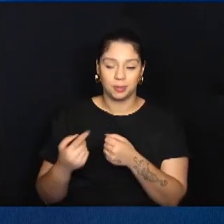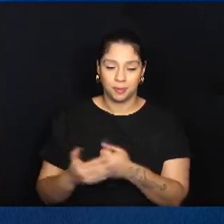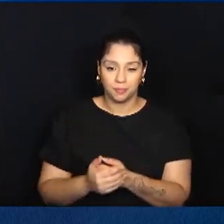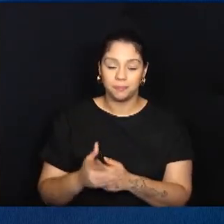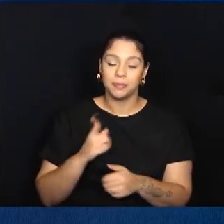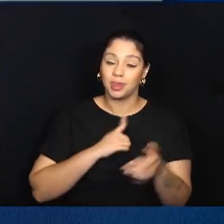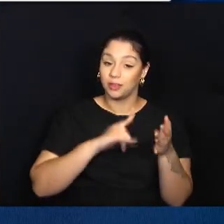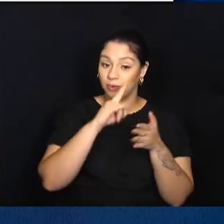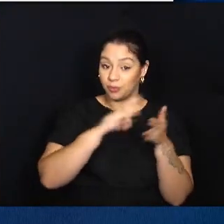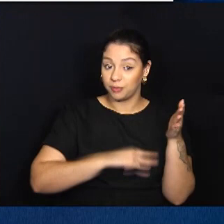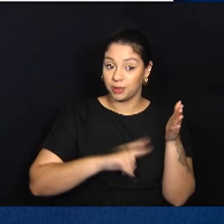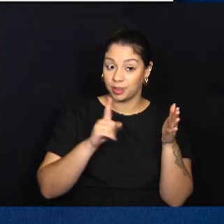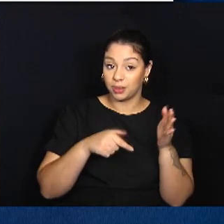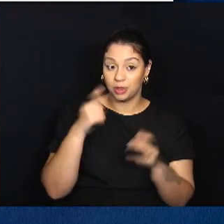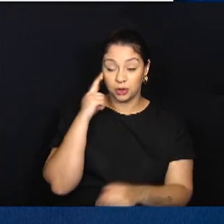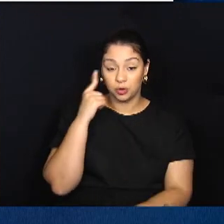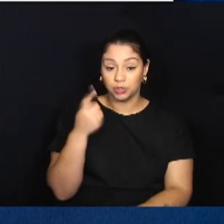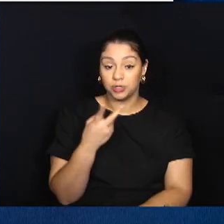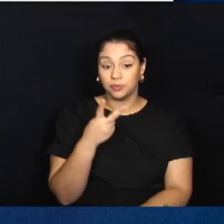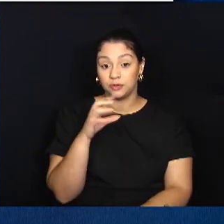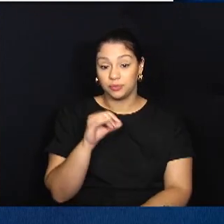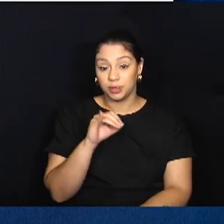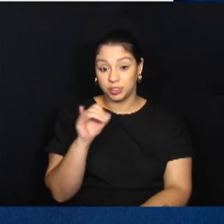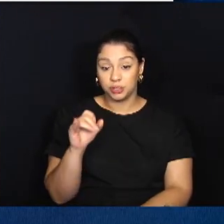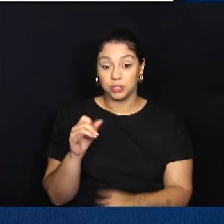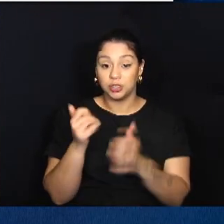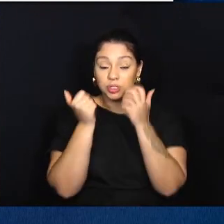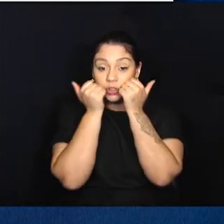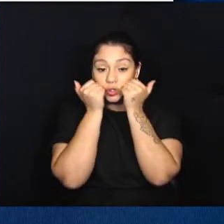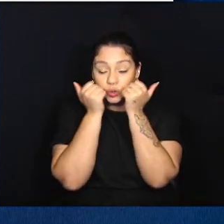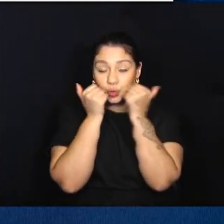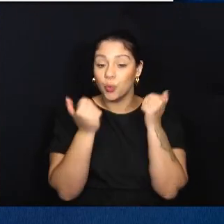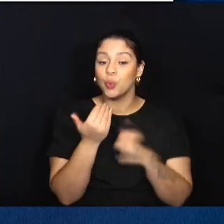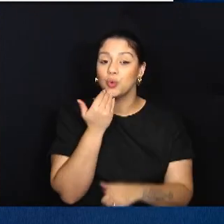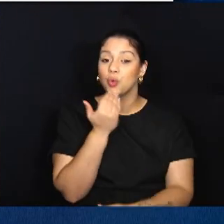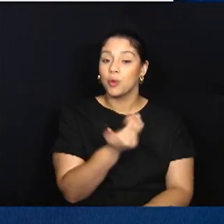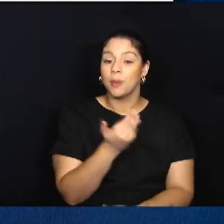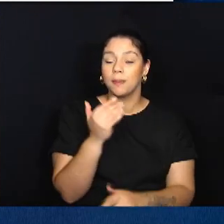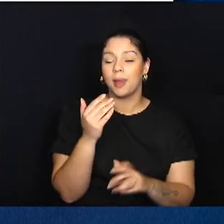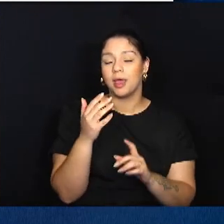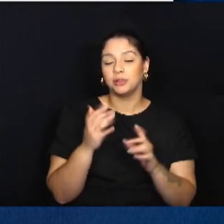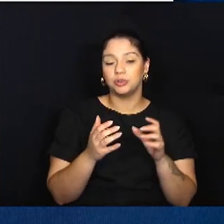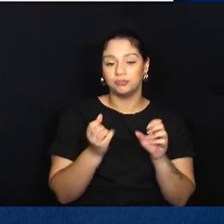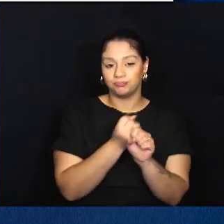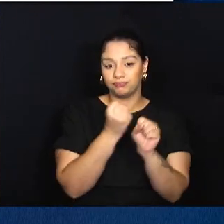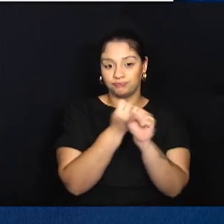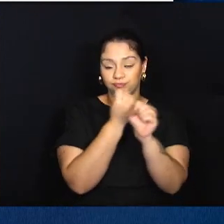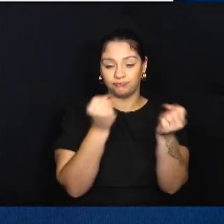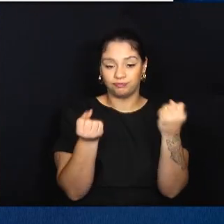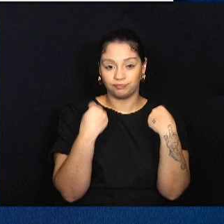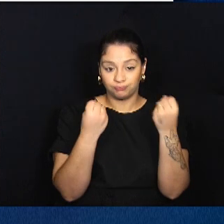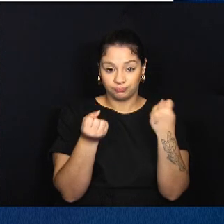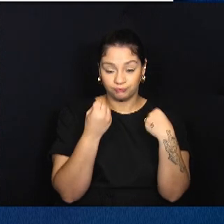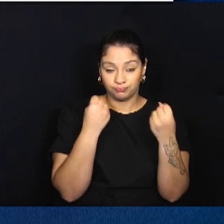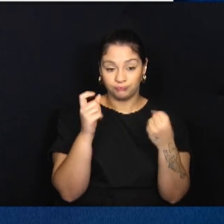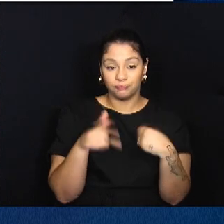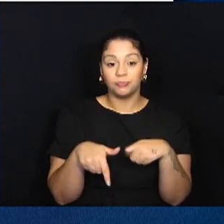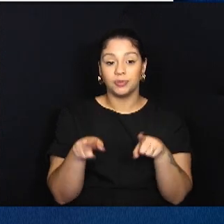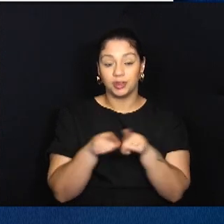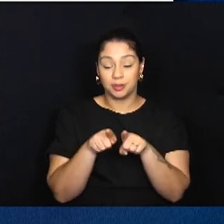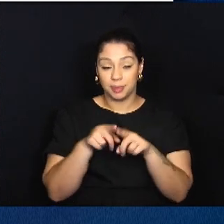documento protocolado no dia 20 de julho, o parlamentar pede a instalação de uma pista de Cooper, aparelhos de